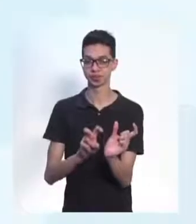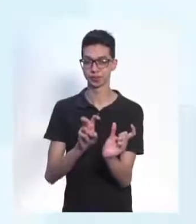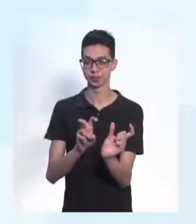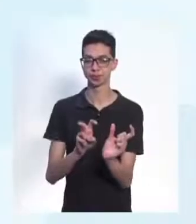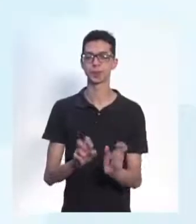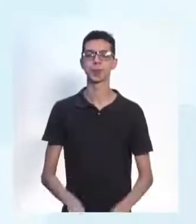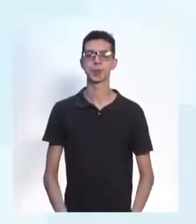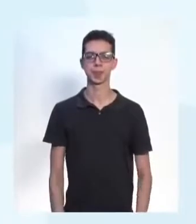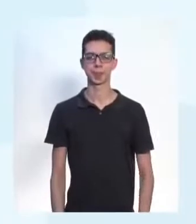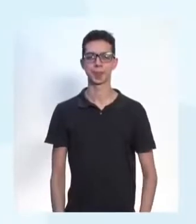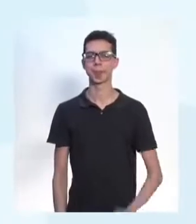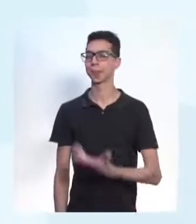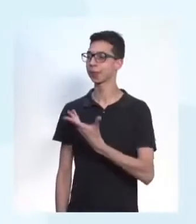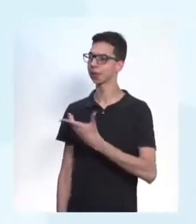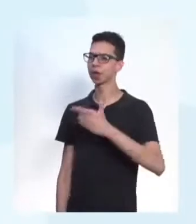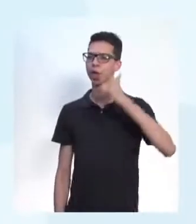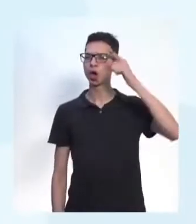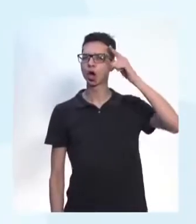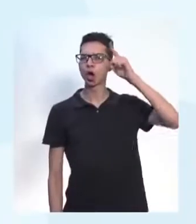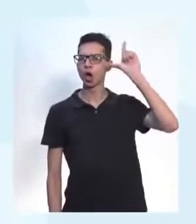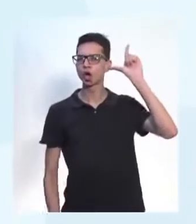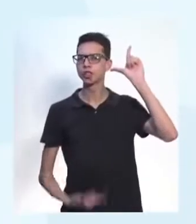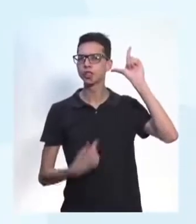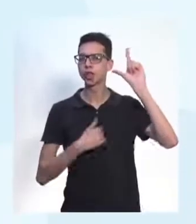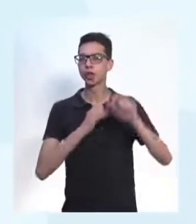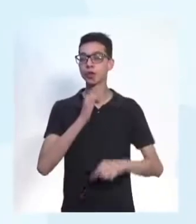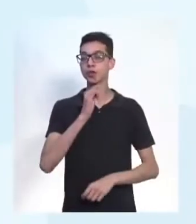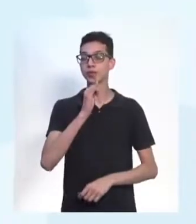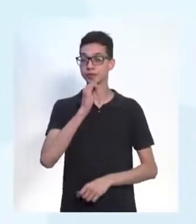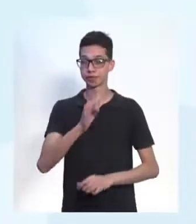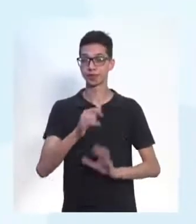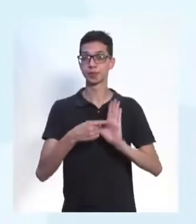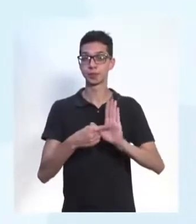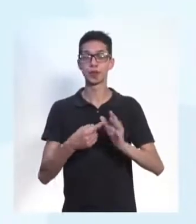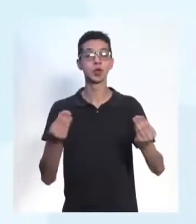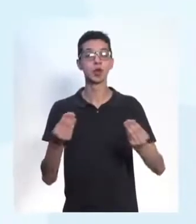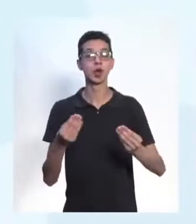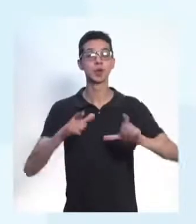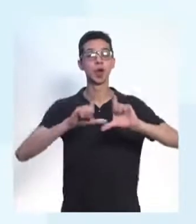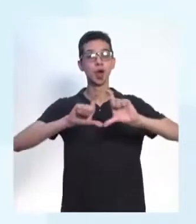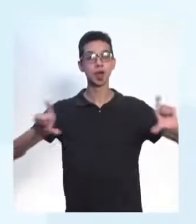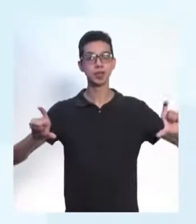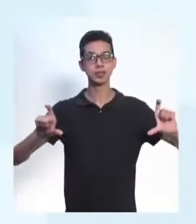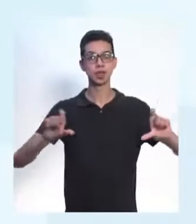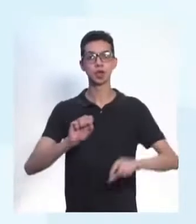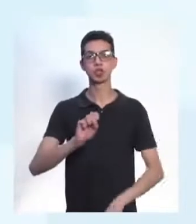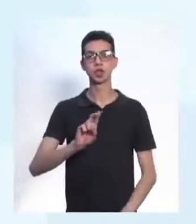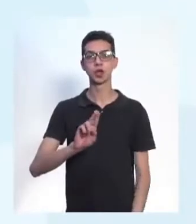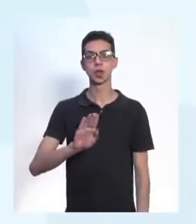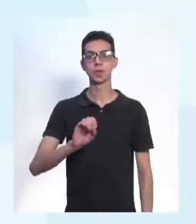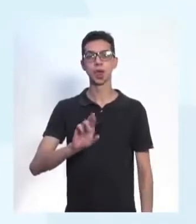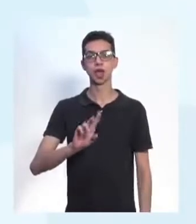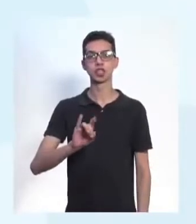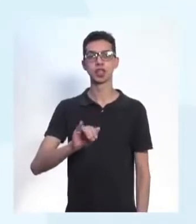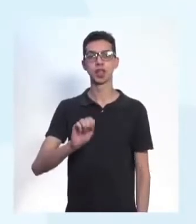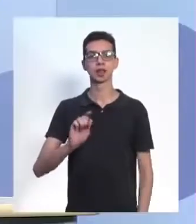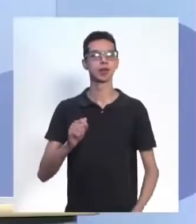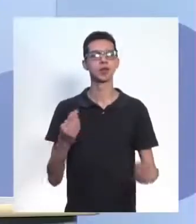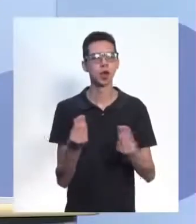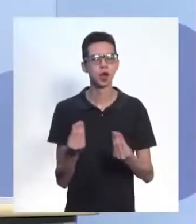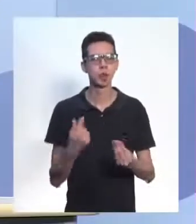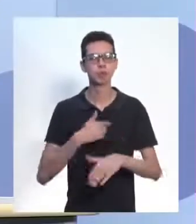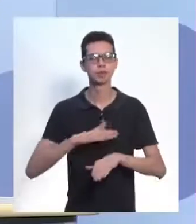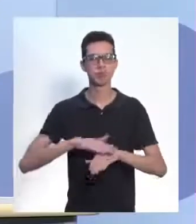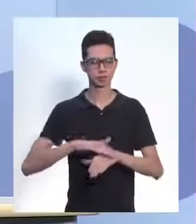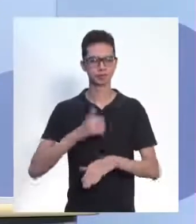adverbiais. E ontem eu mostrei para vocês como é que eu formo essa oração subordinada adverbial, tá bom? Como eu já